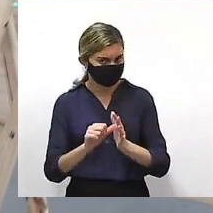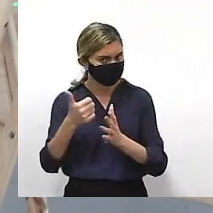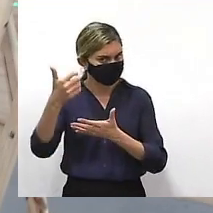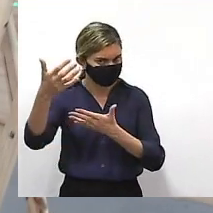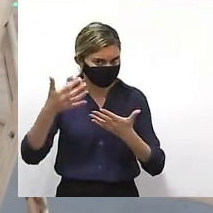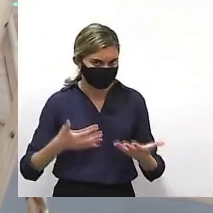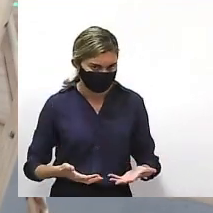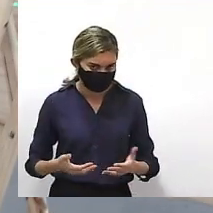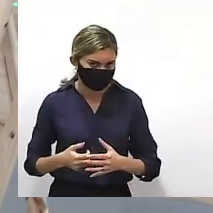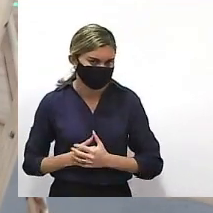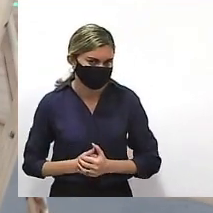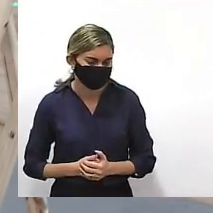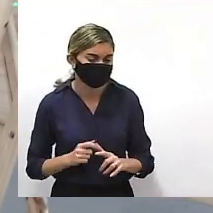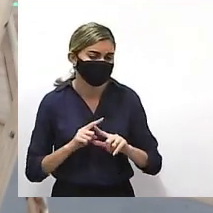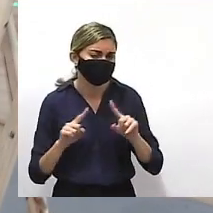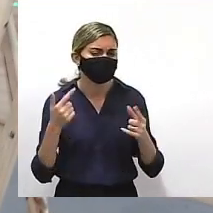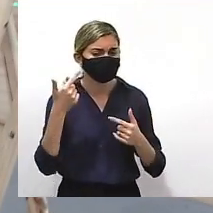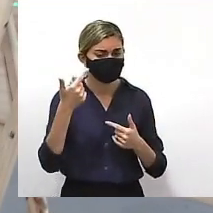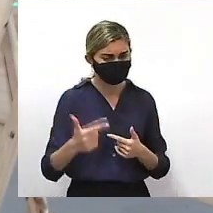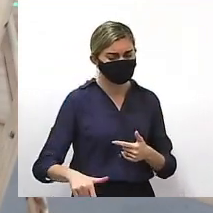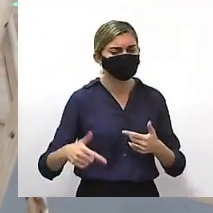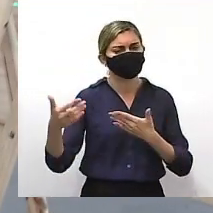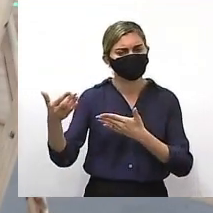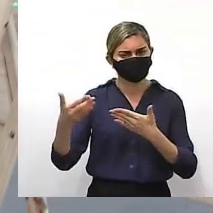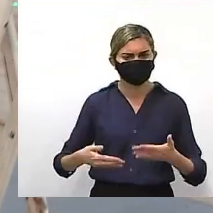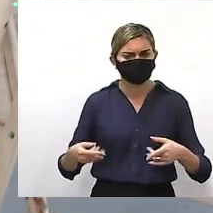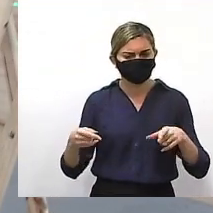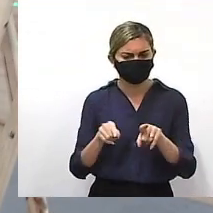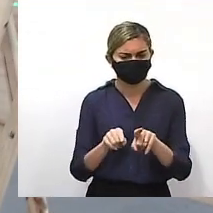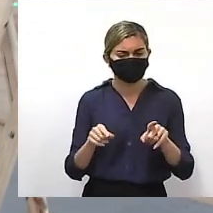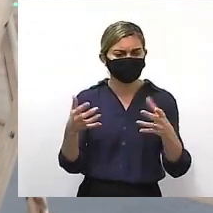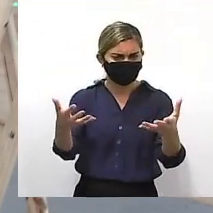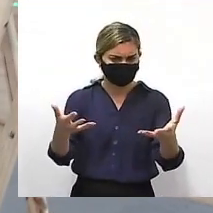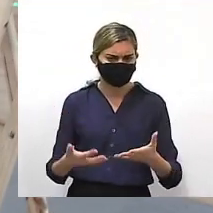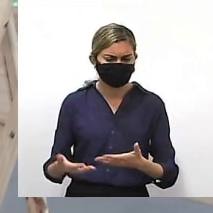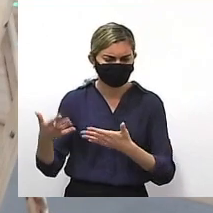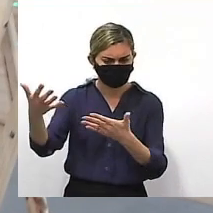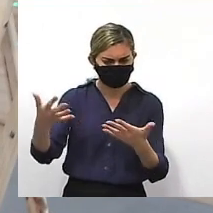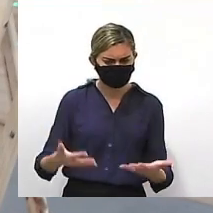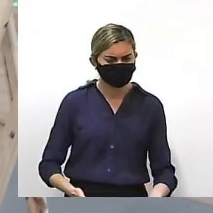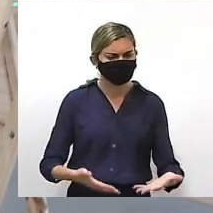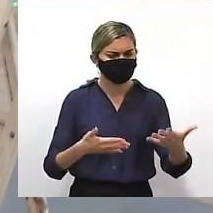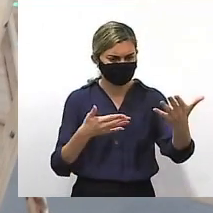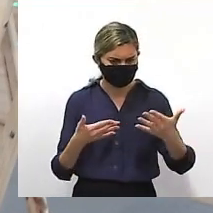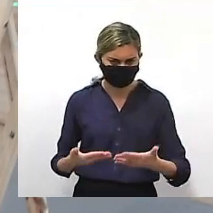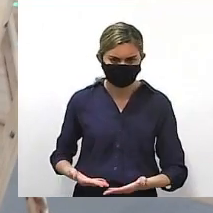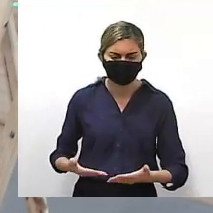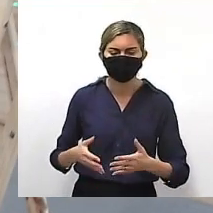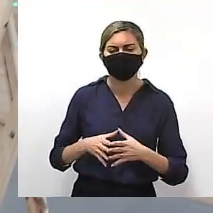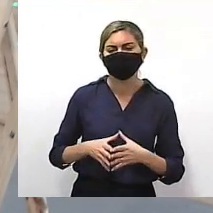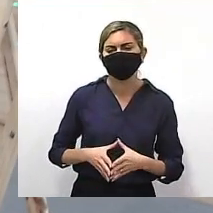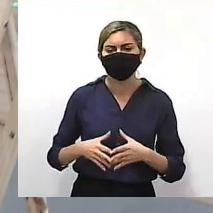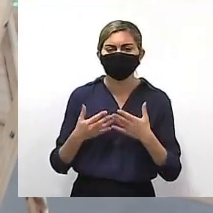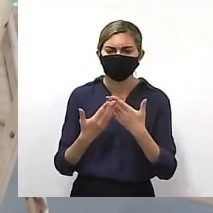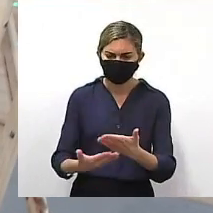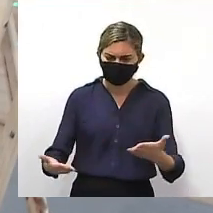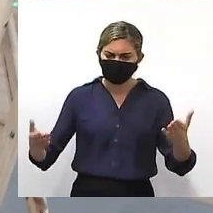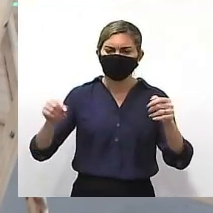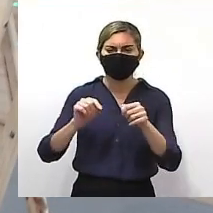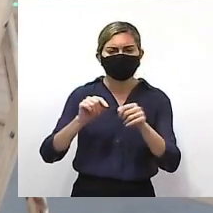convite. Mas eu tenho um outro convite também. Eu quero convidá-los e convidá-las a